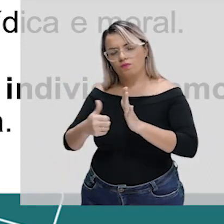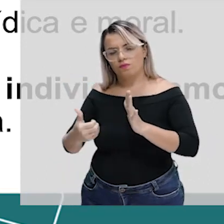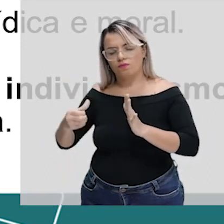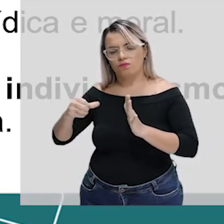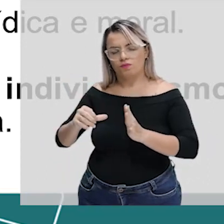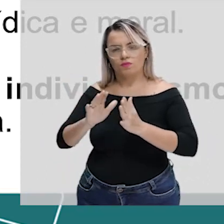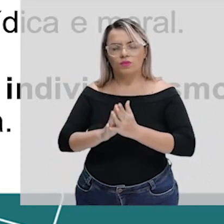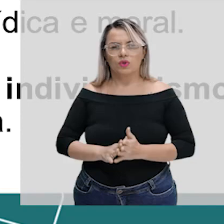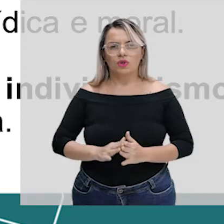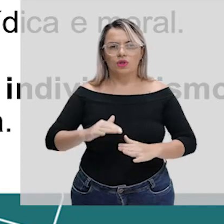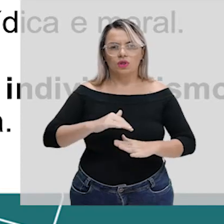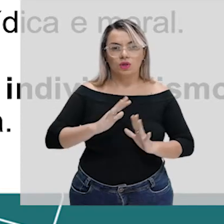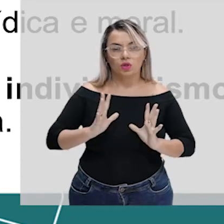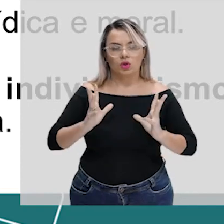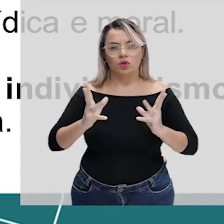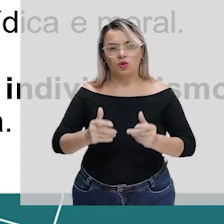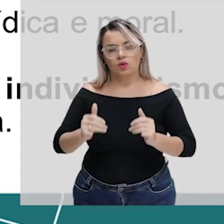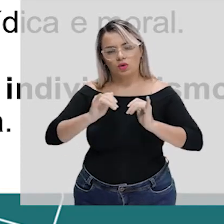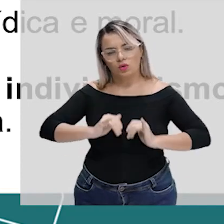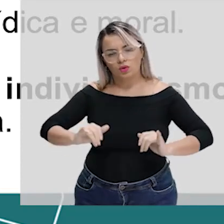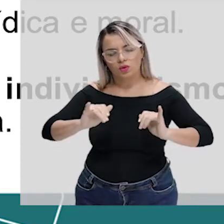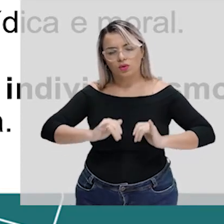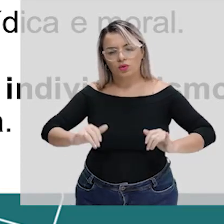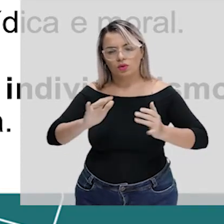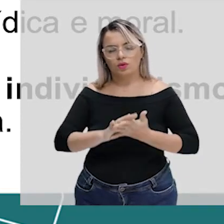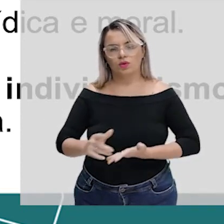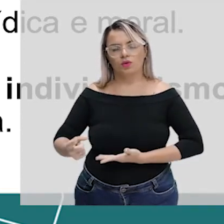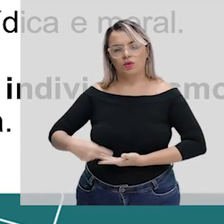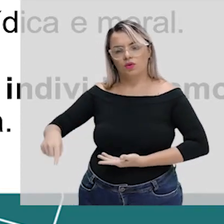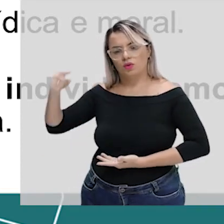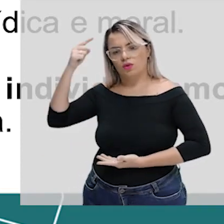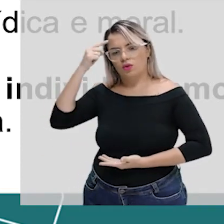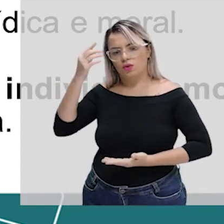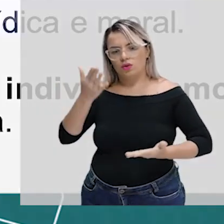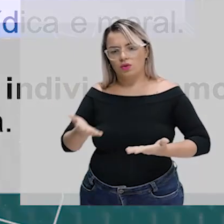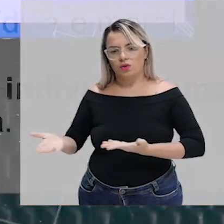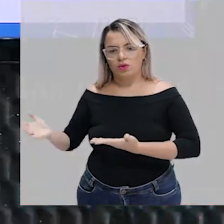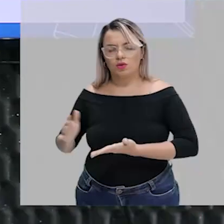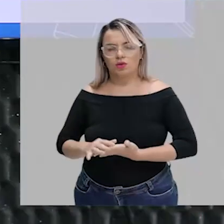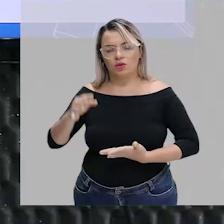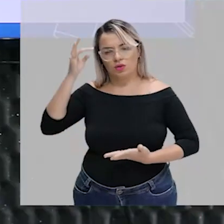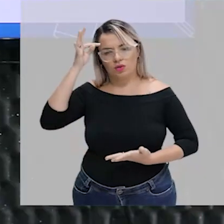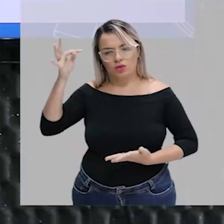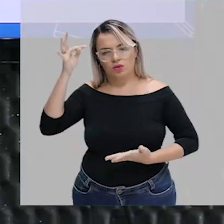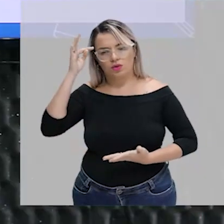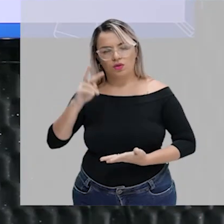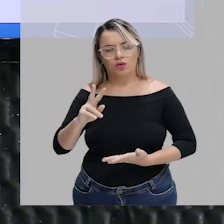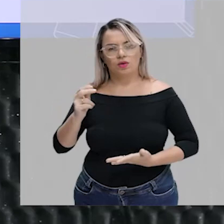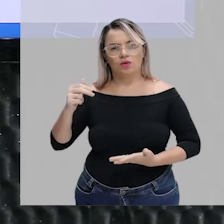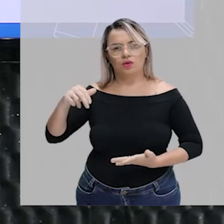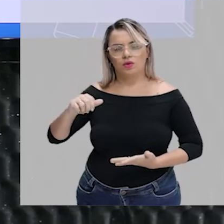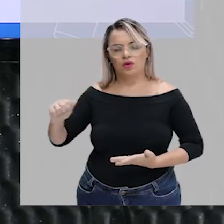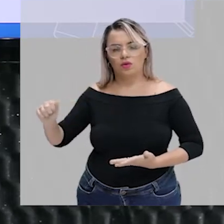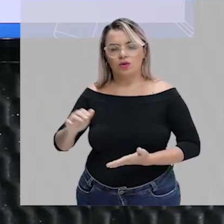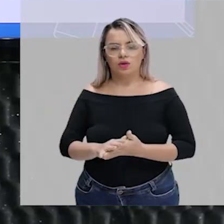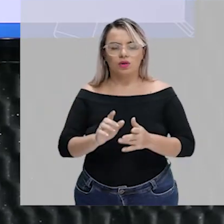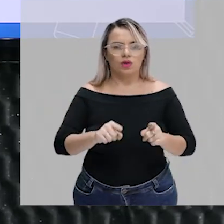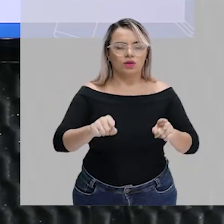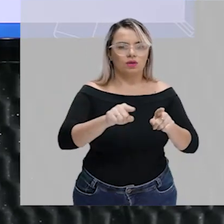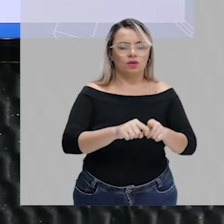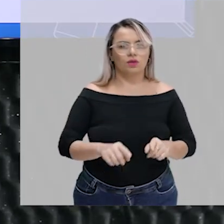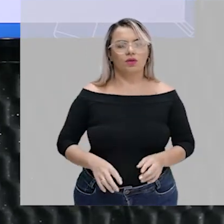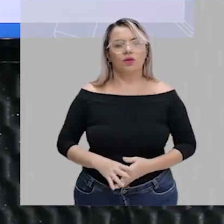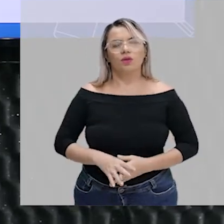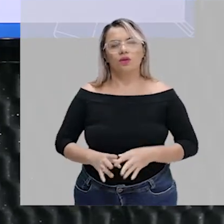essas informações, a gente vai analisar as ideias de Oliveira Viana e também de Sérgio Buarque de Holanda, dois